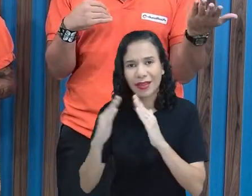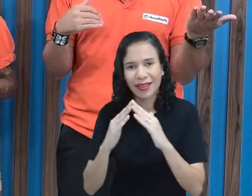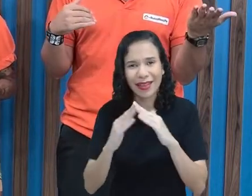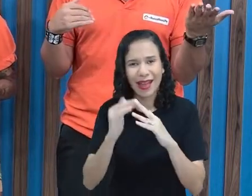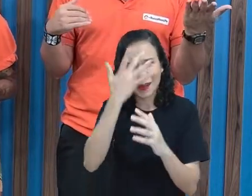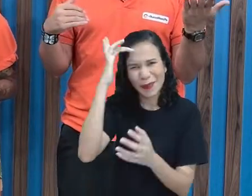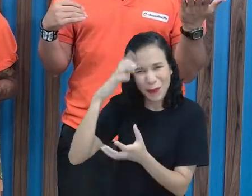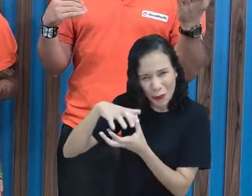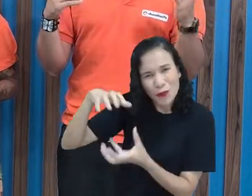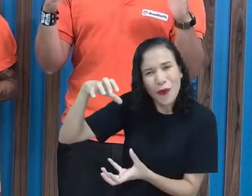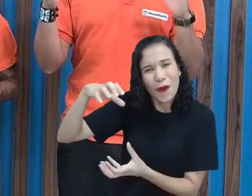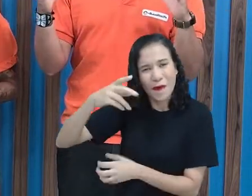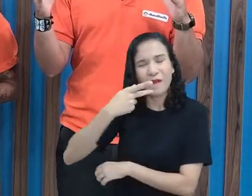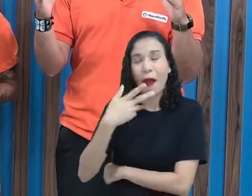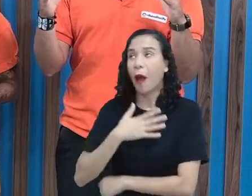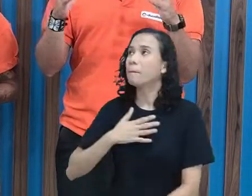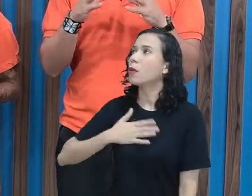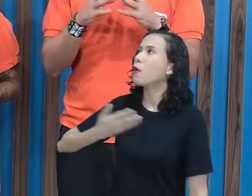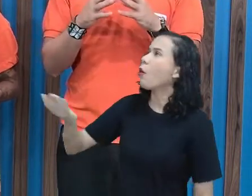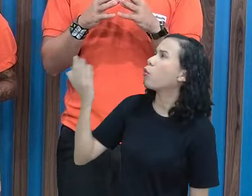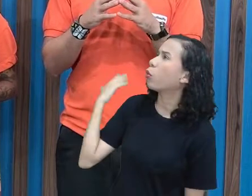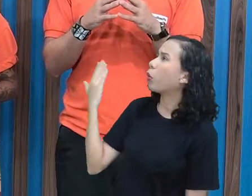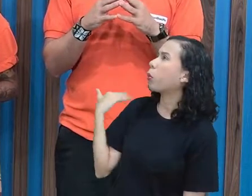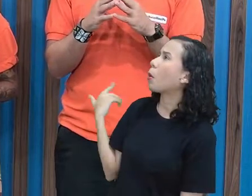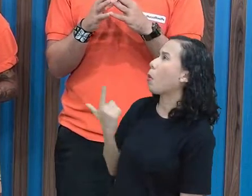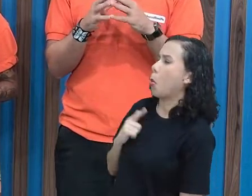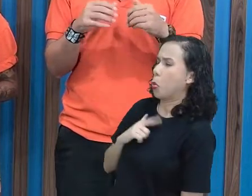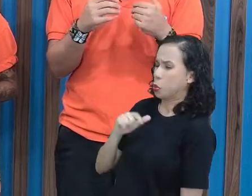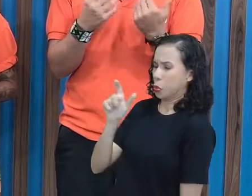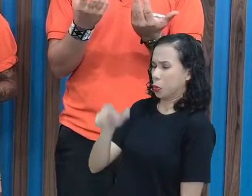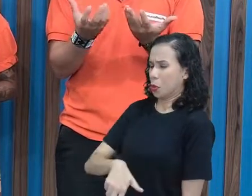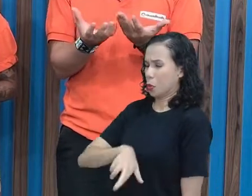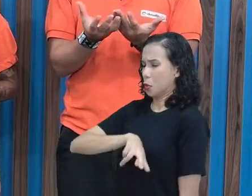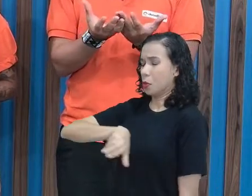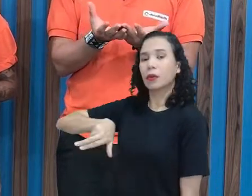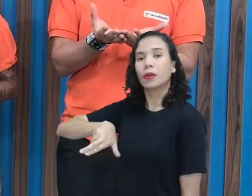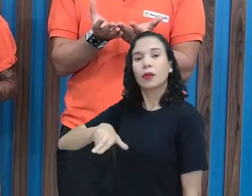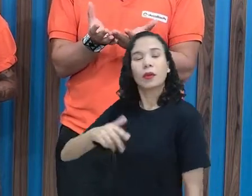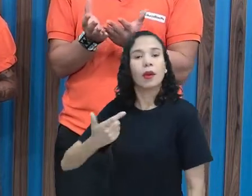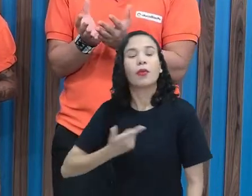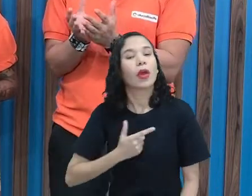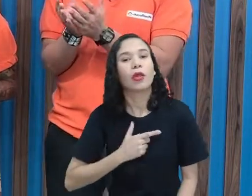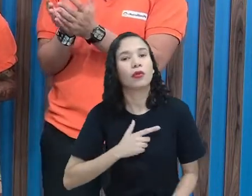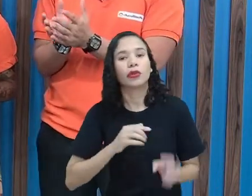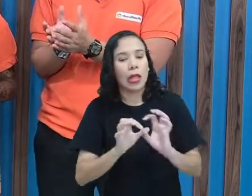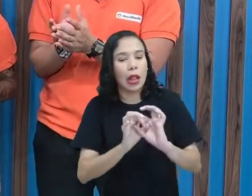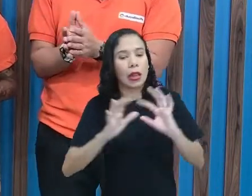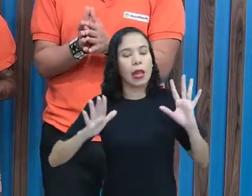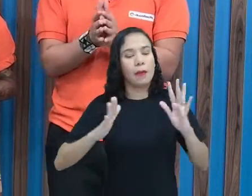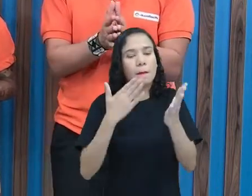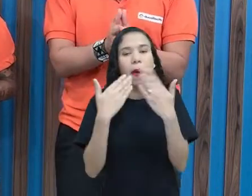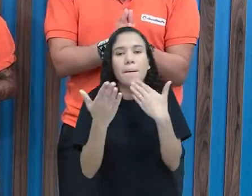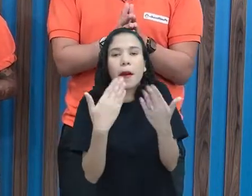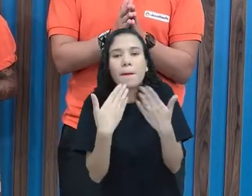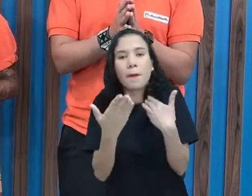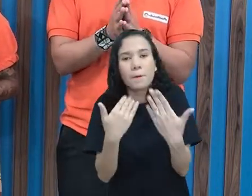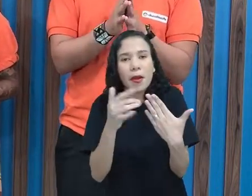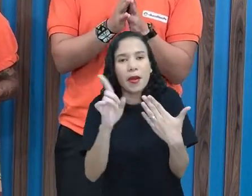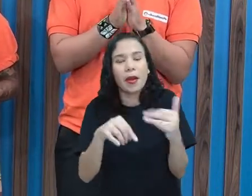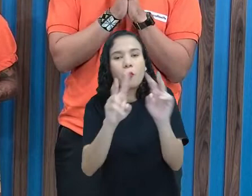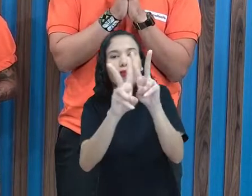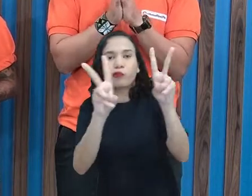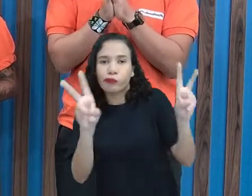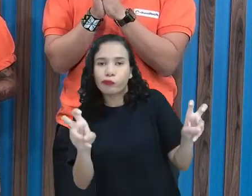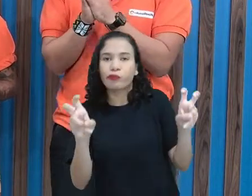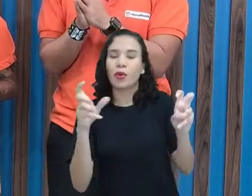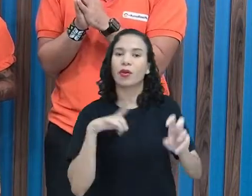mais velhas, né, que muitas vezes vão ter menos abertura para dialogar sobre esse tema, porque é um tema que envolve